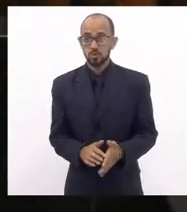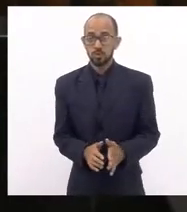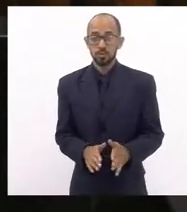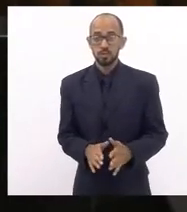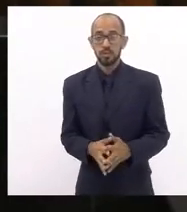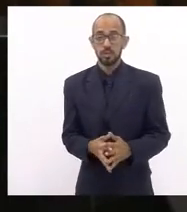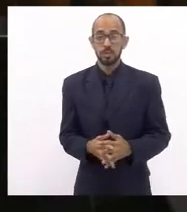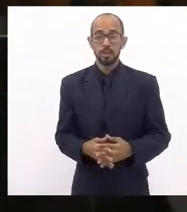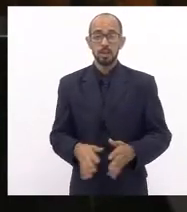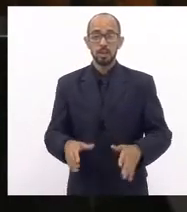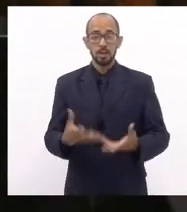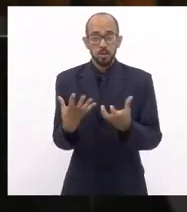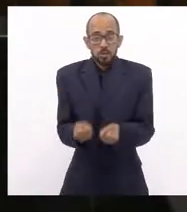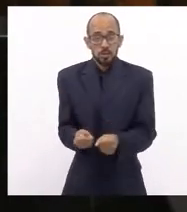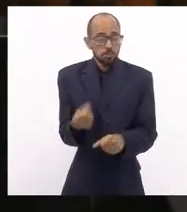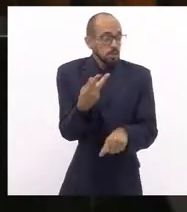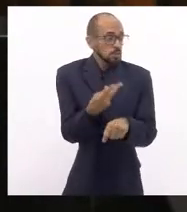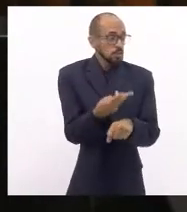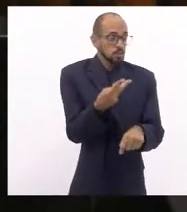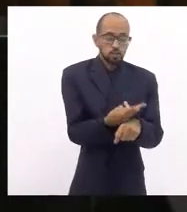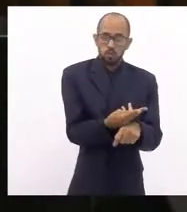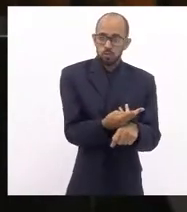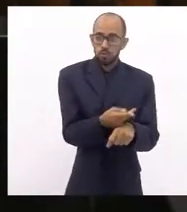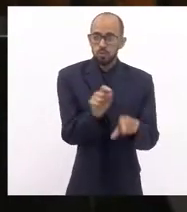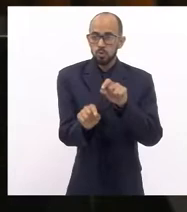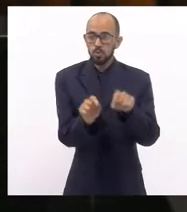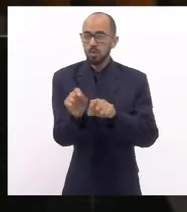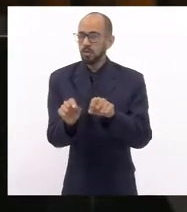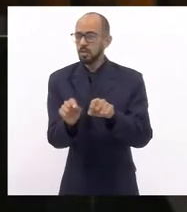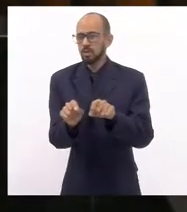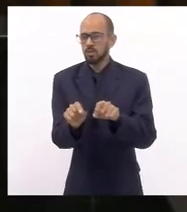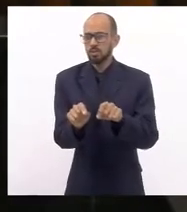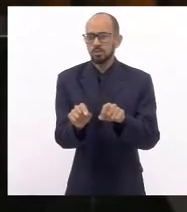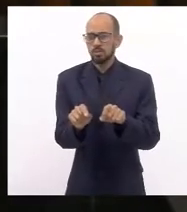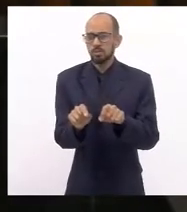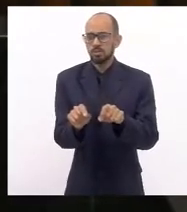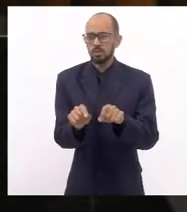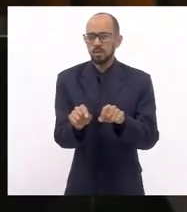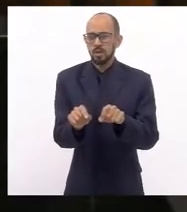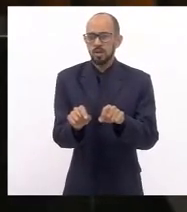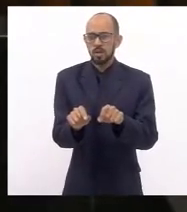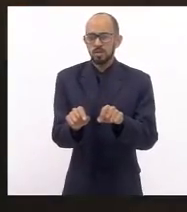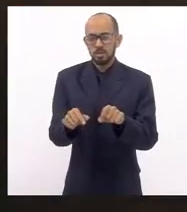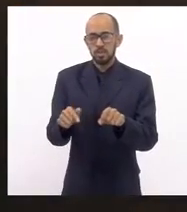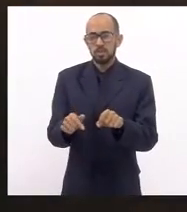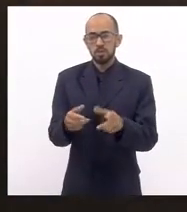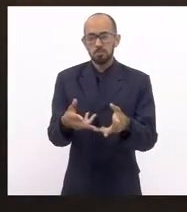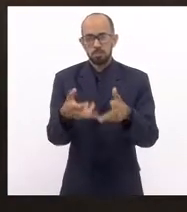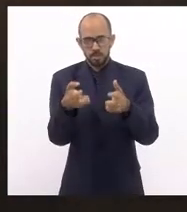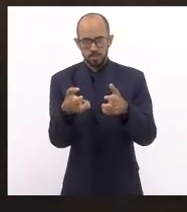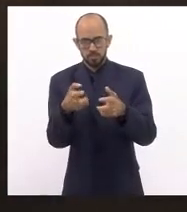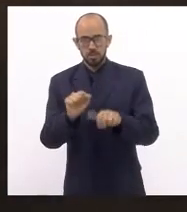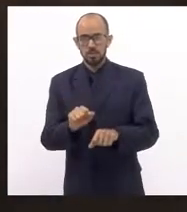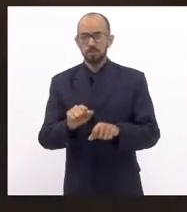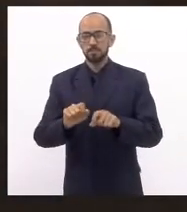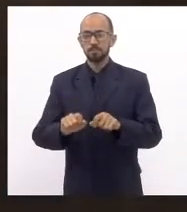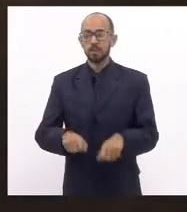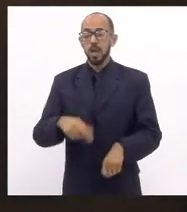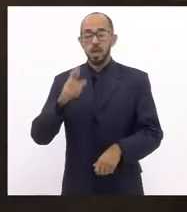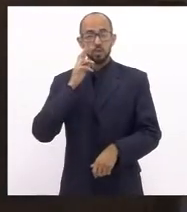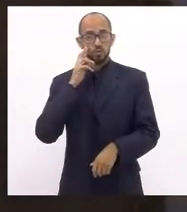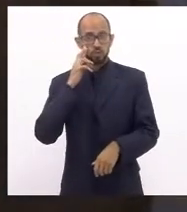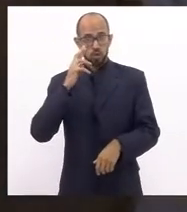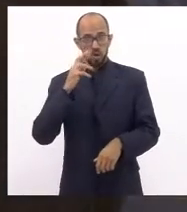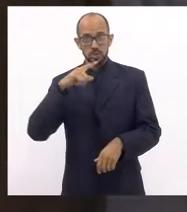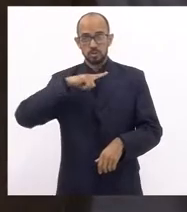título, e gostaríamos que essas palavras fossem efetivamente consideradas. As senhoras e senhores têm